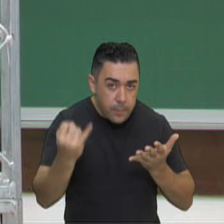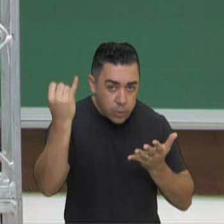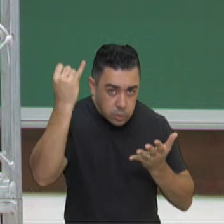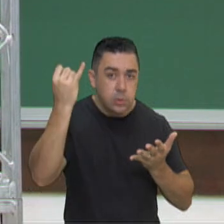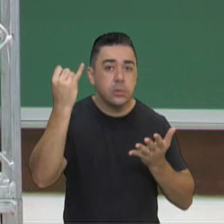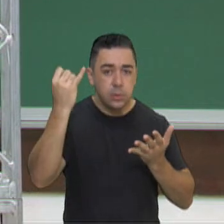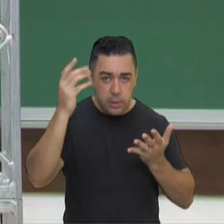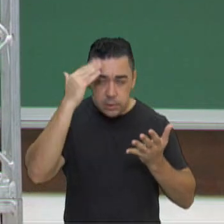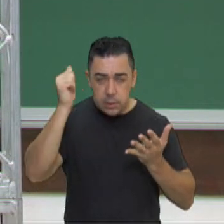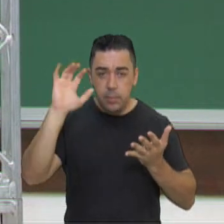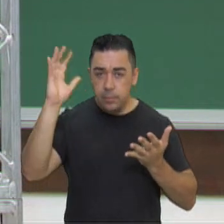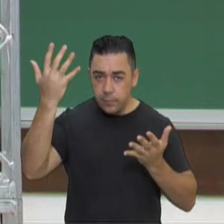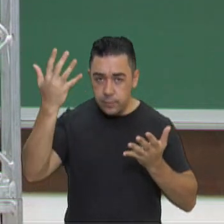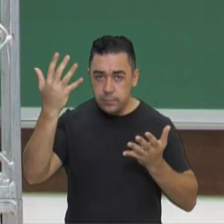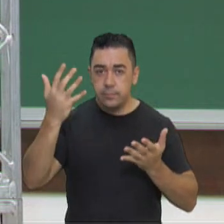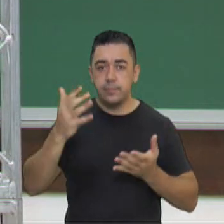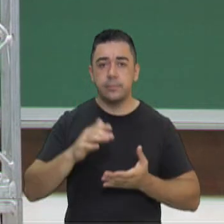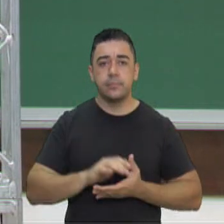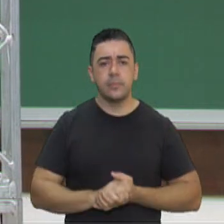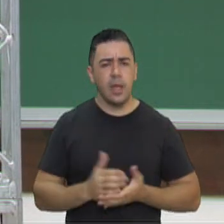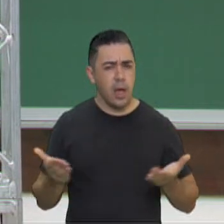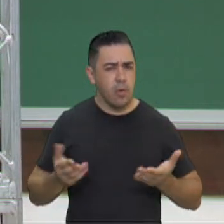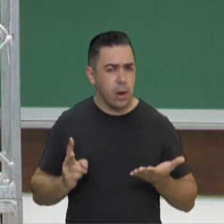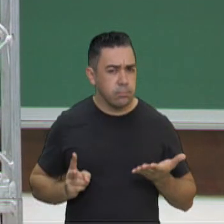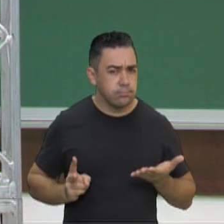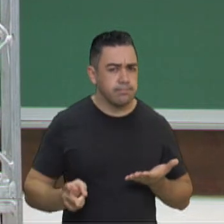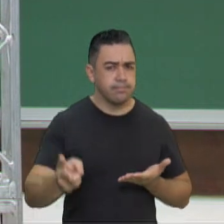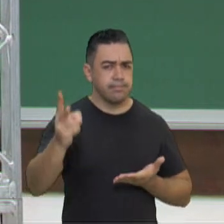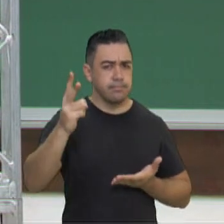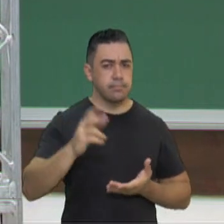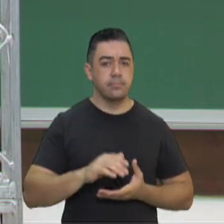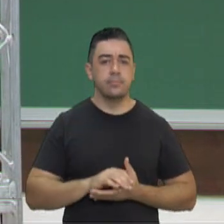então, a previsão do tempo? Então, vamos continuar aqui.